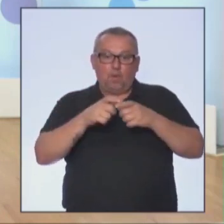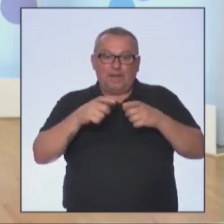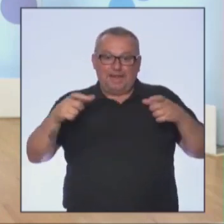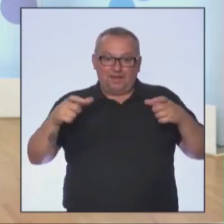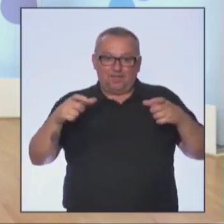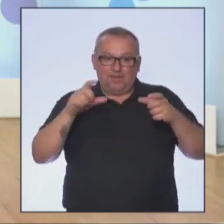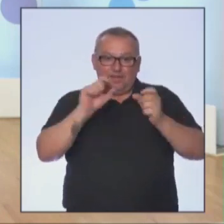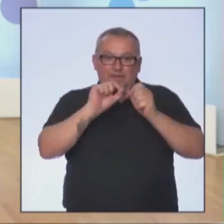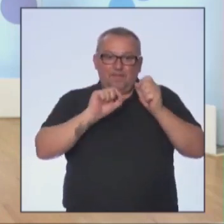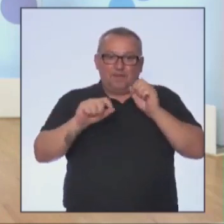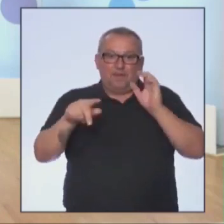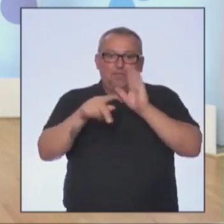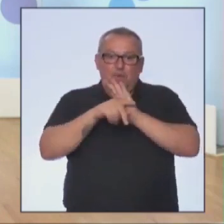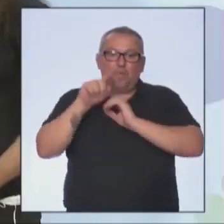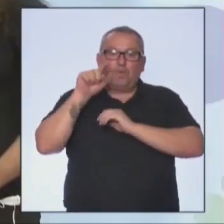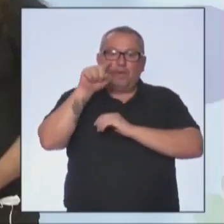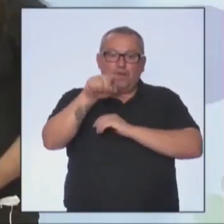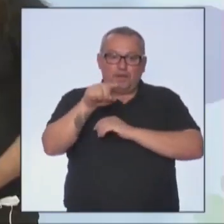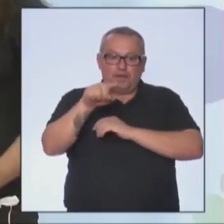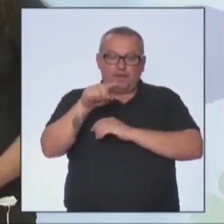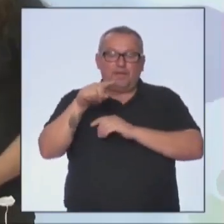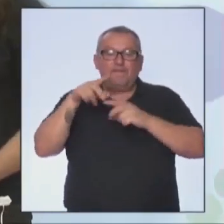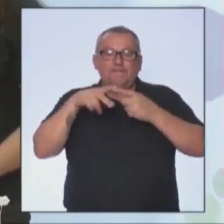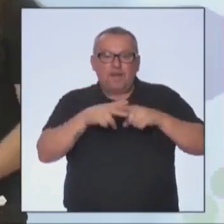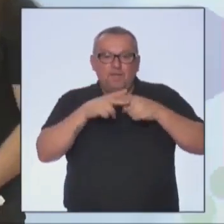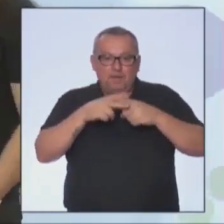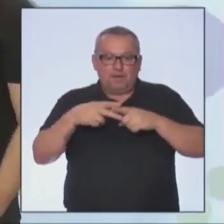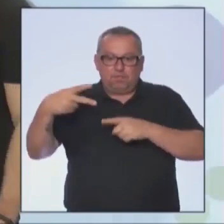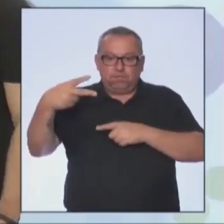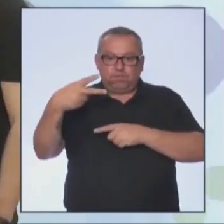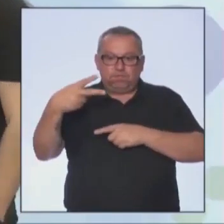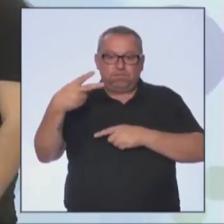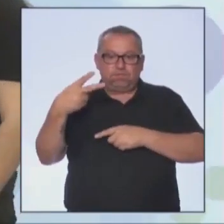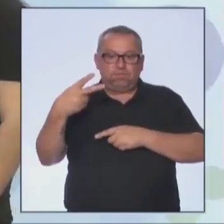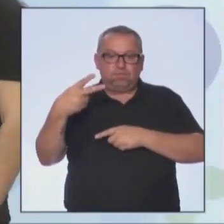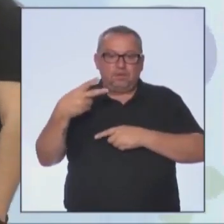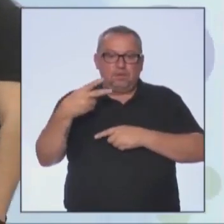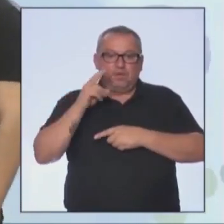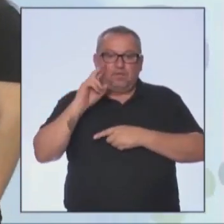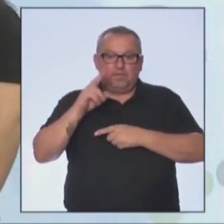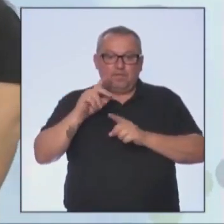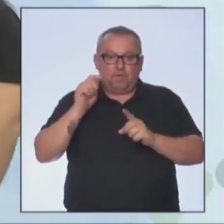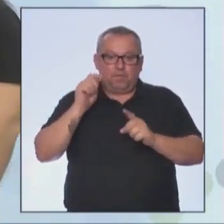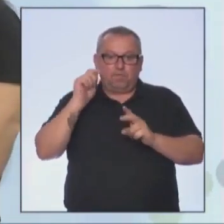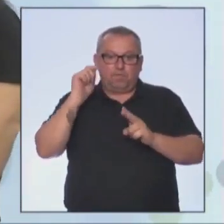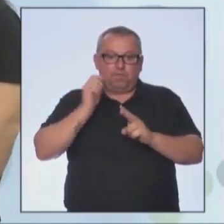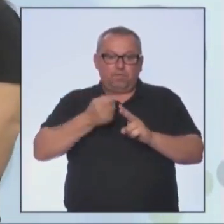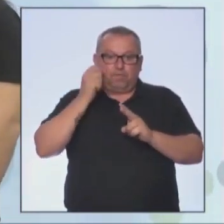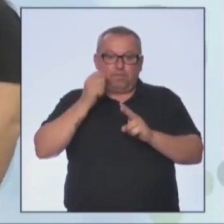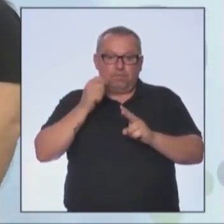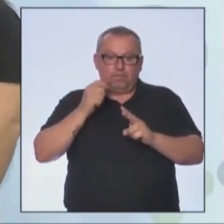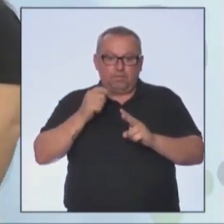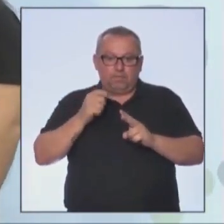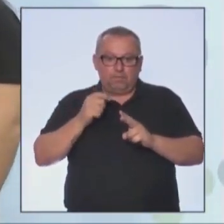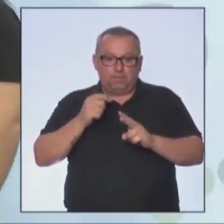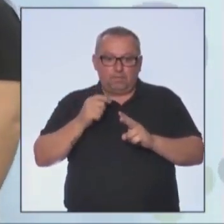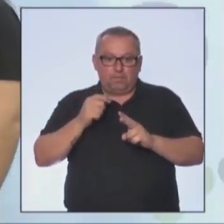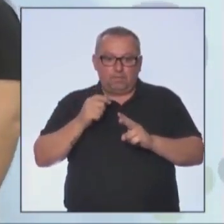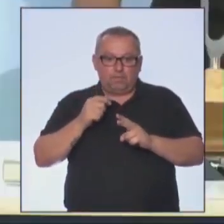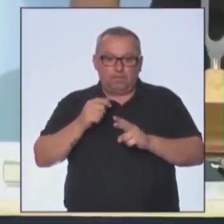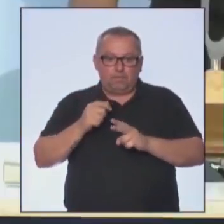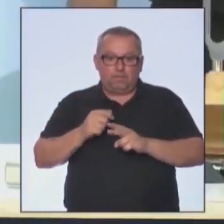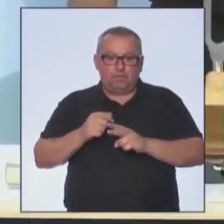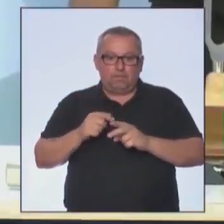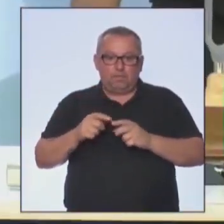feitas especificamente para esse meu diapasão. Então, vamos tocar e ver o que acontece com essa caixa.